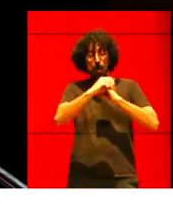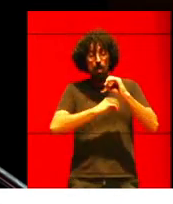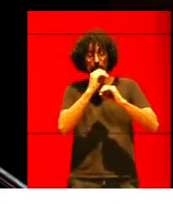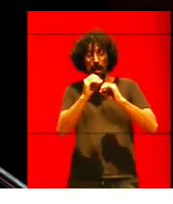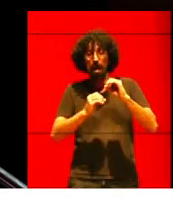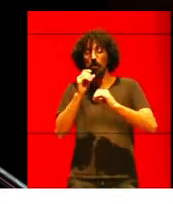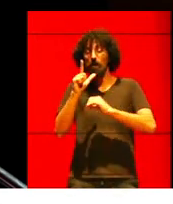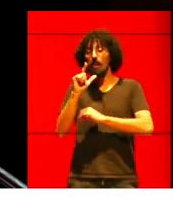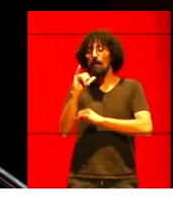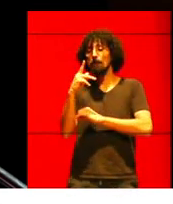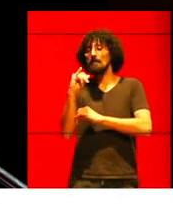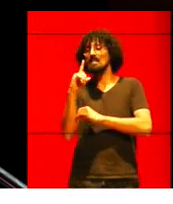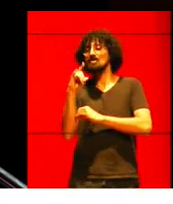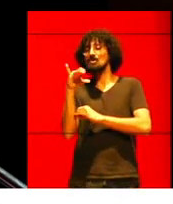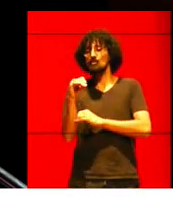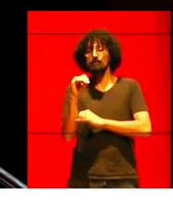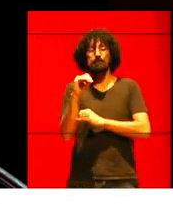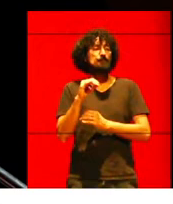lipídios.